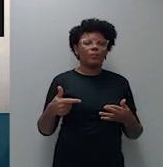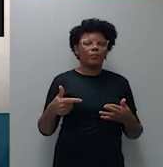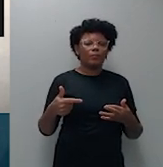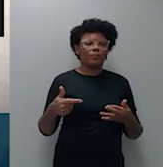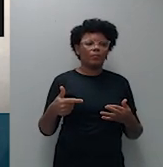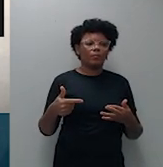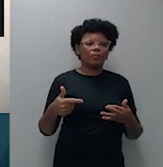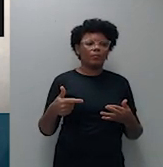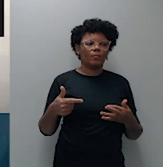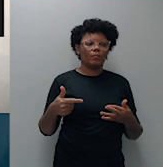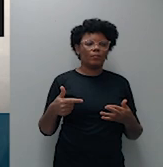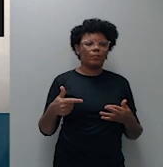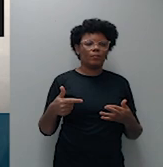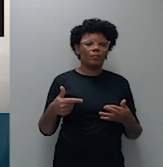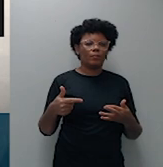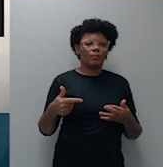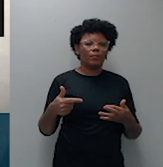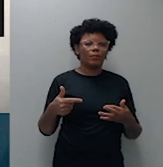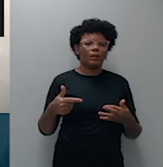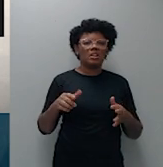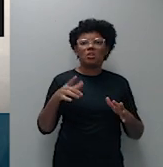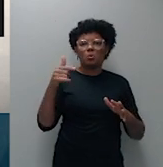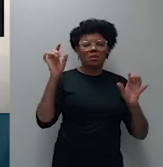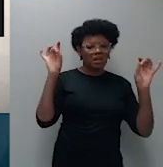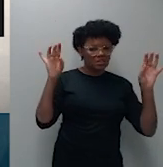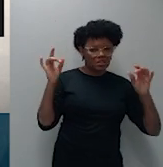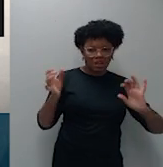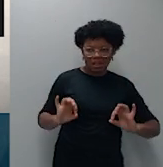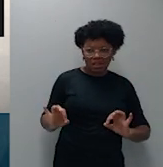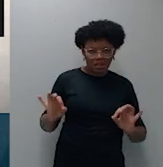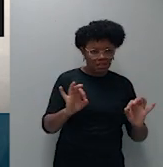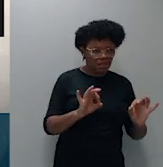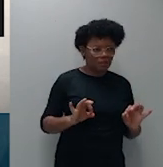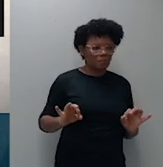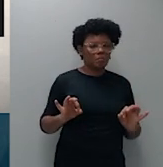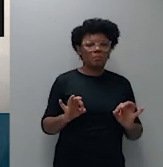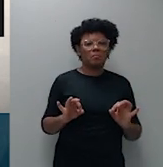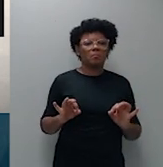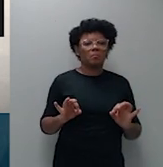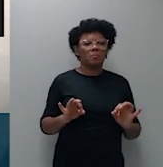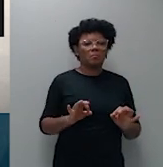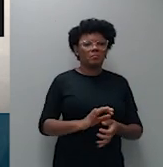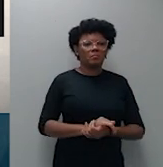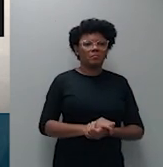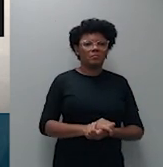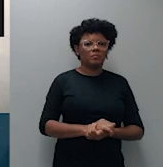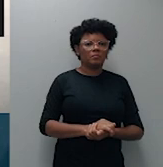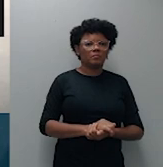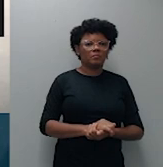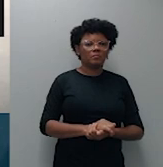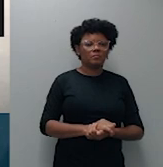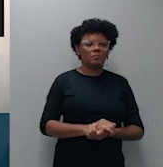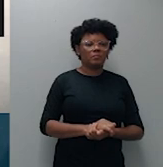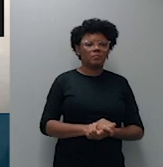2851 692 também não há destaque de nenhum dos eminentes ministros